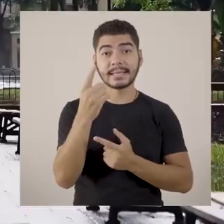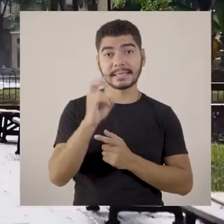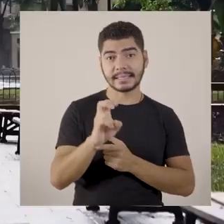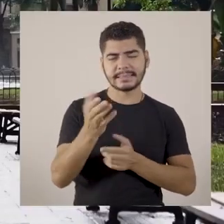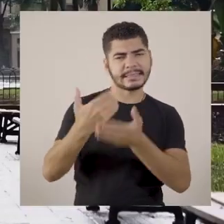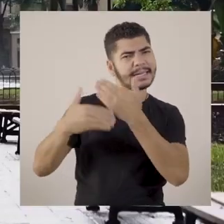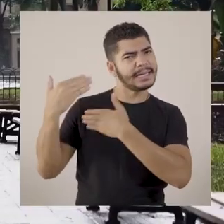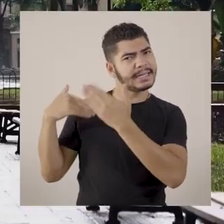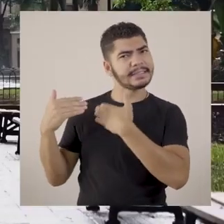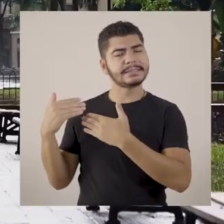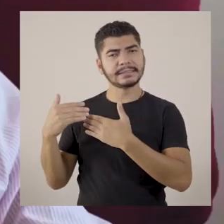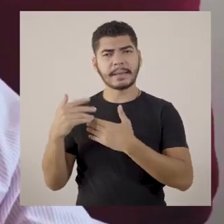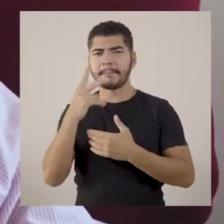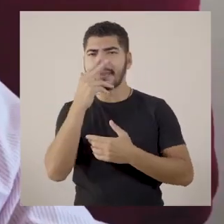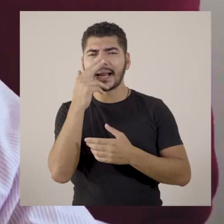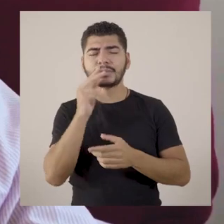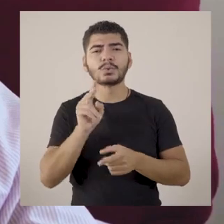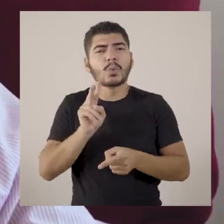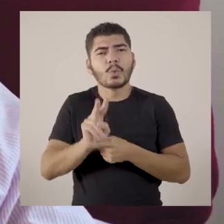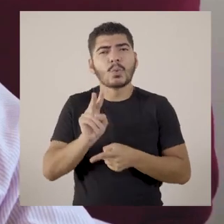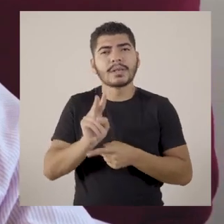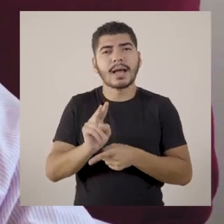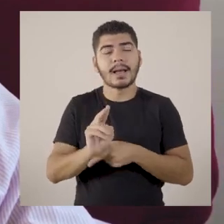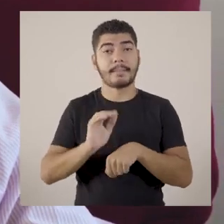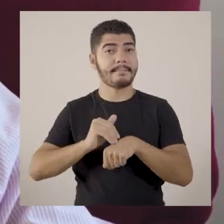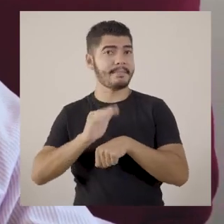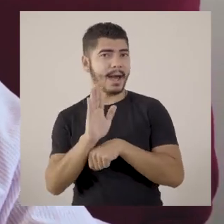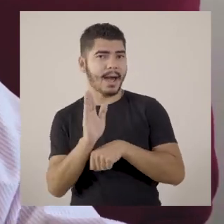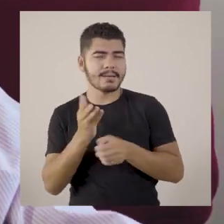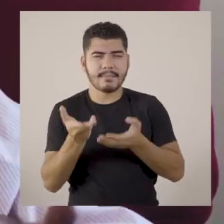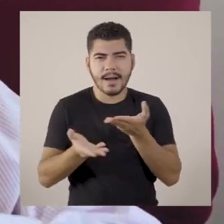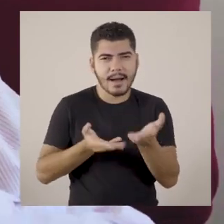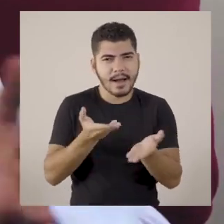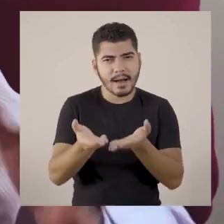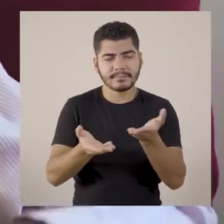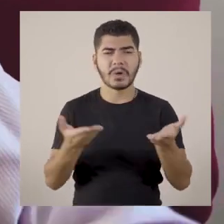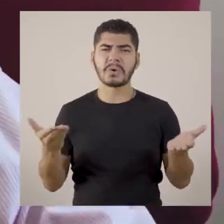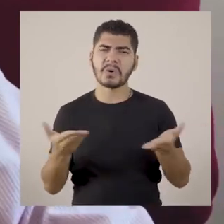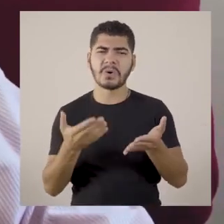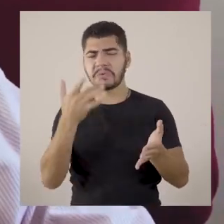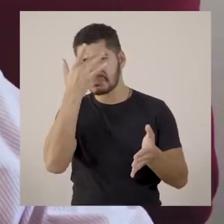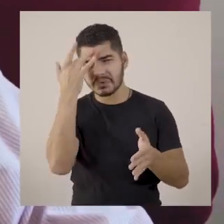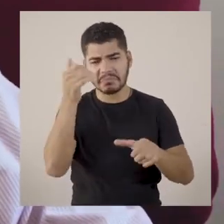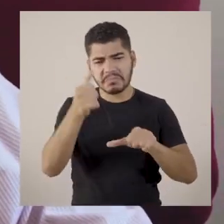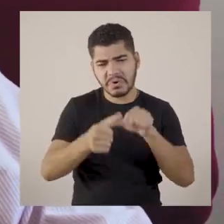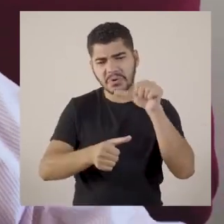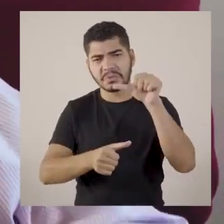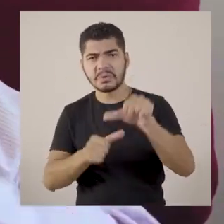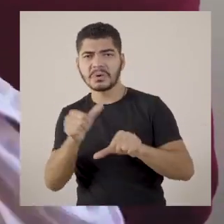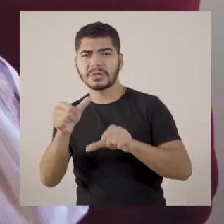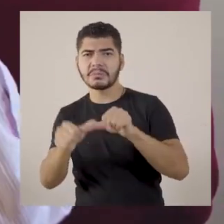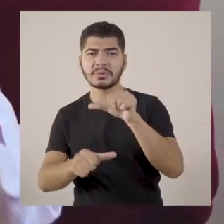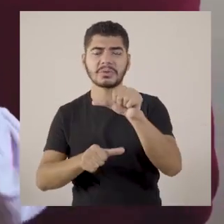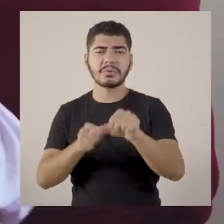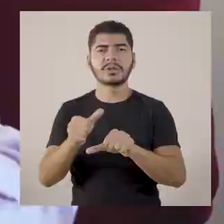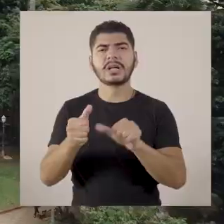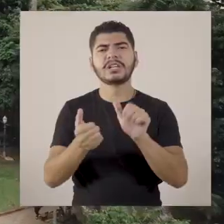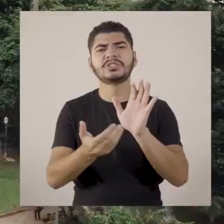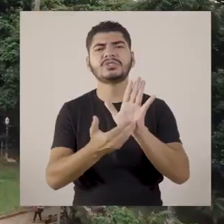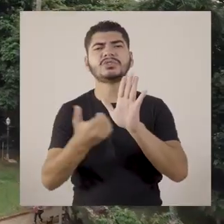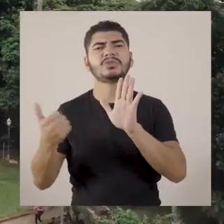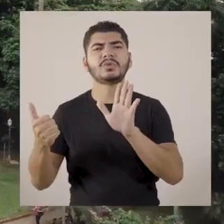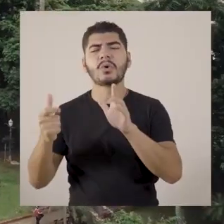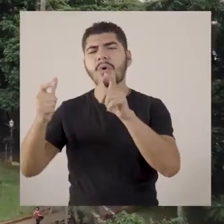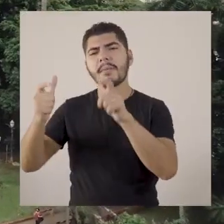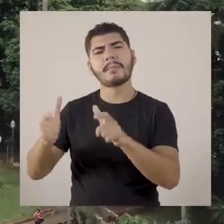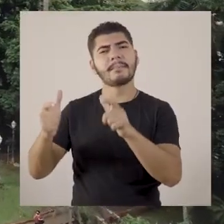ela era bem, sei lá, mais tratada, assim, mas sei lá. Depois o pessoal foi modificando ela, tiraram aquela